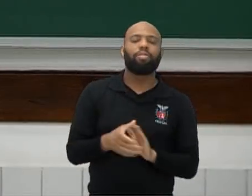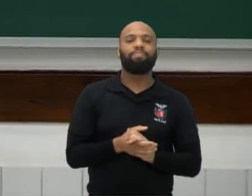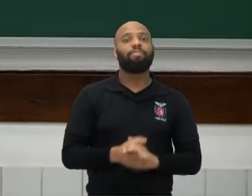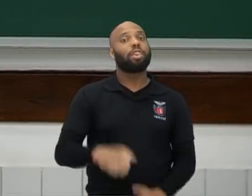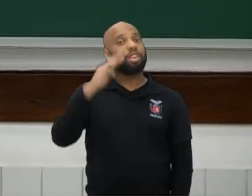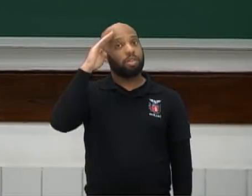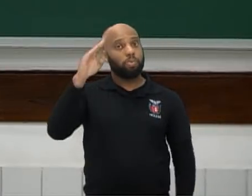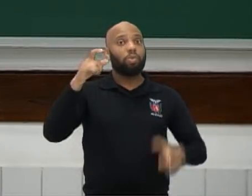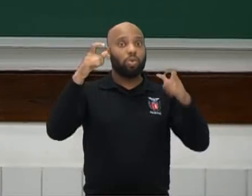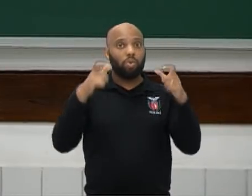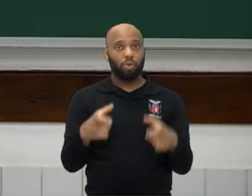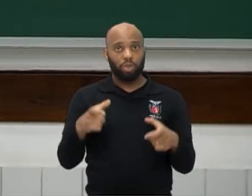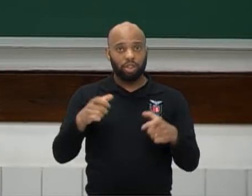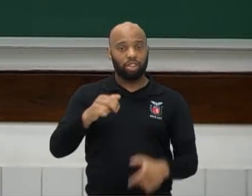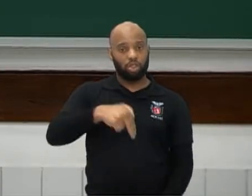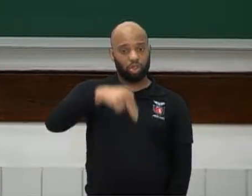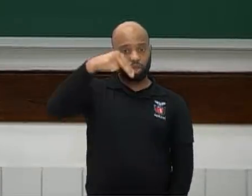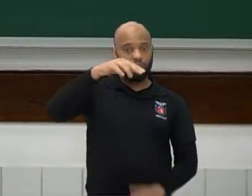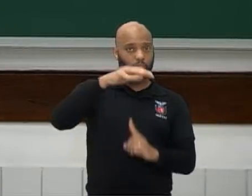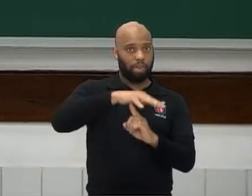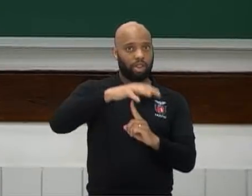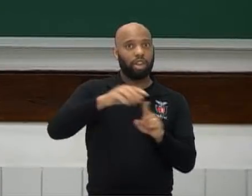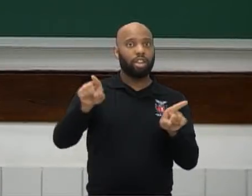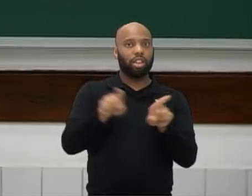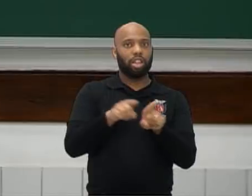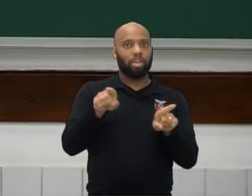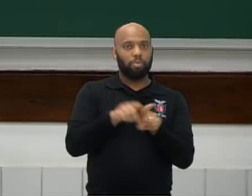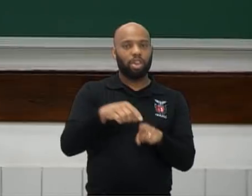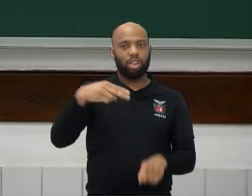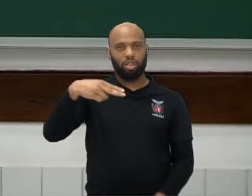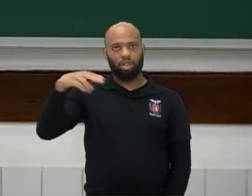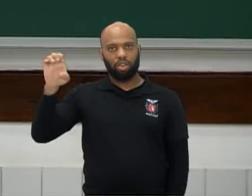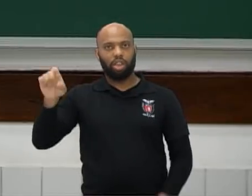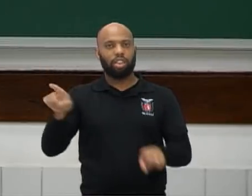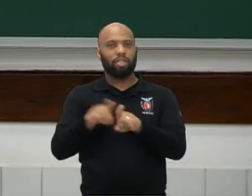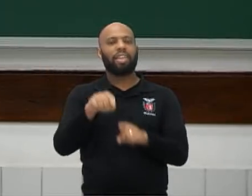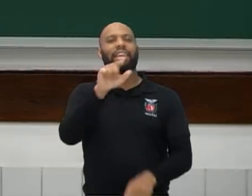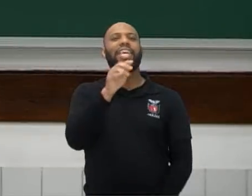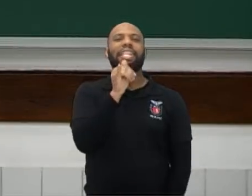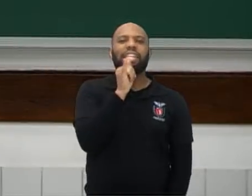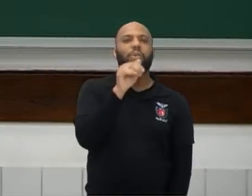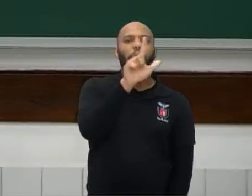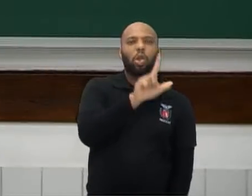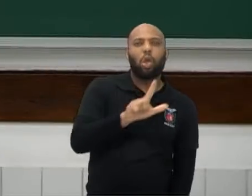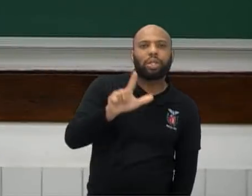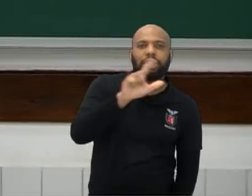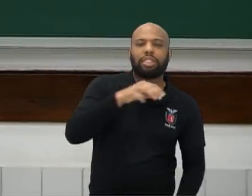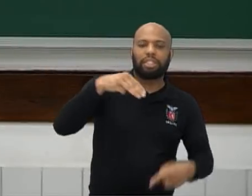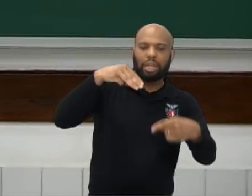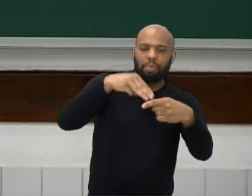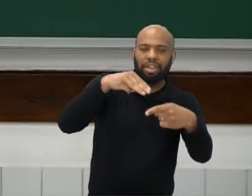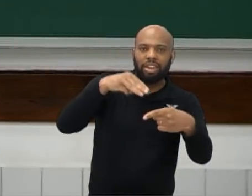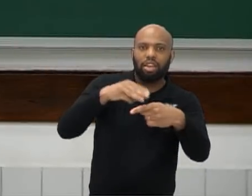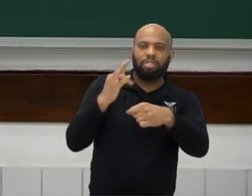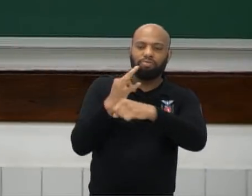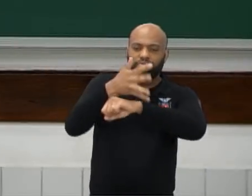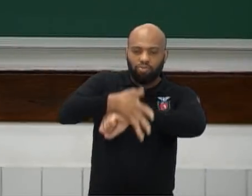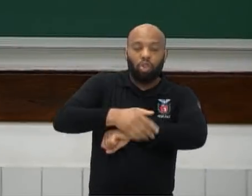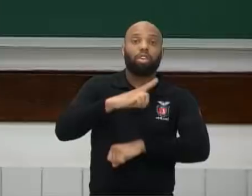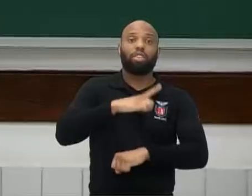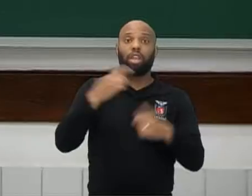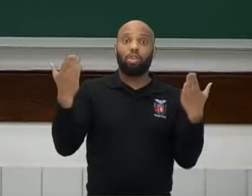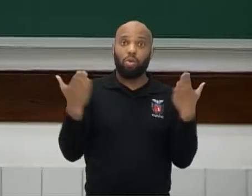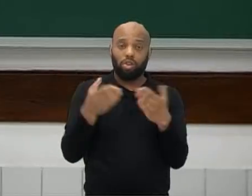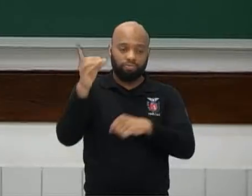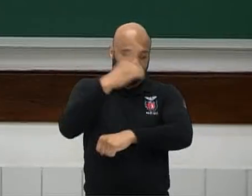principalmente nas regiões norte e noroeste, principalmente as regiões de Londrina, Maringá, Foz do Iguaçu. A dengue hoje